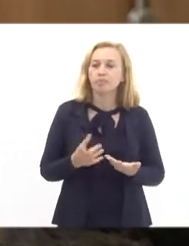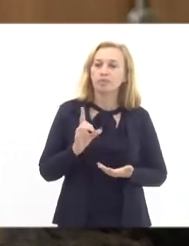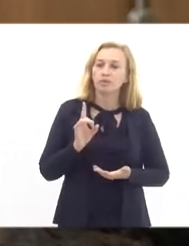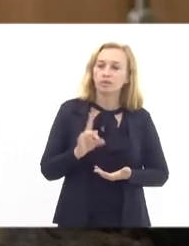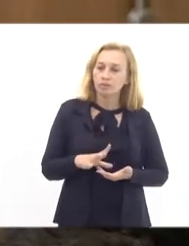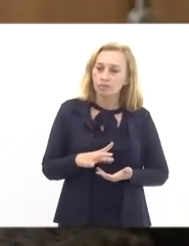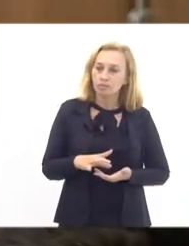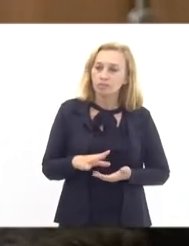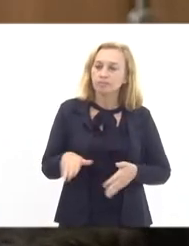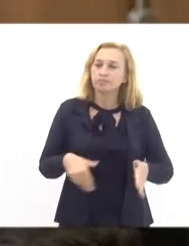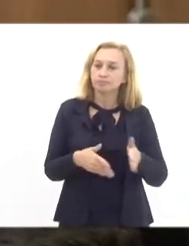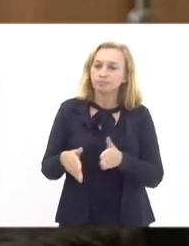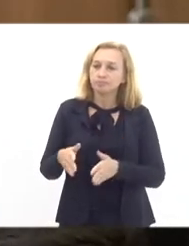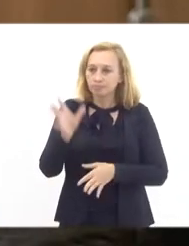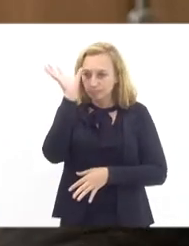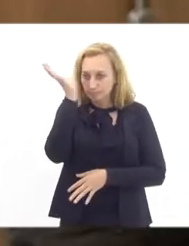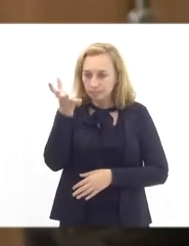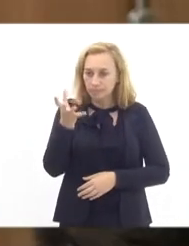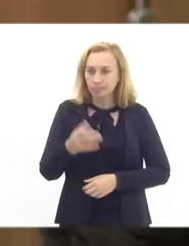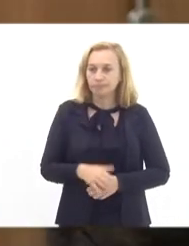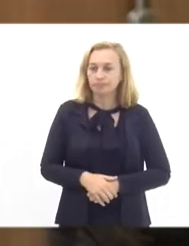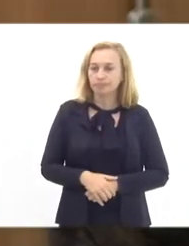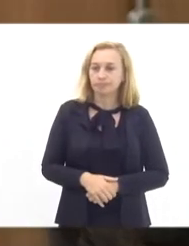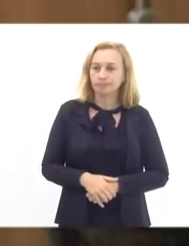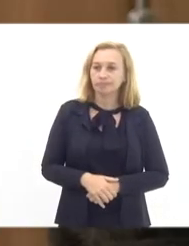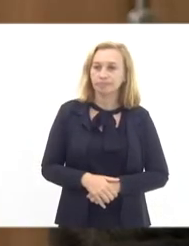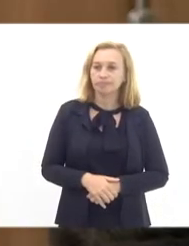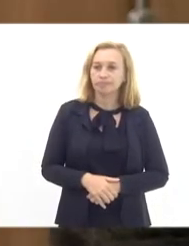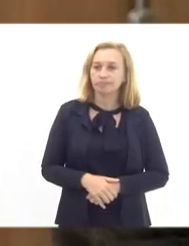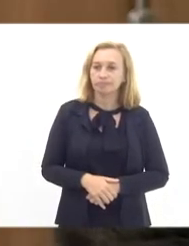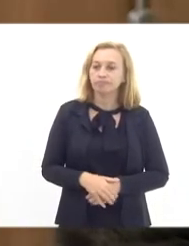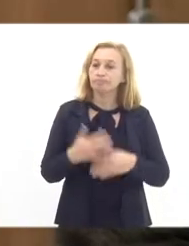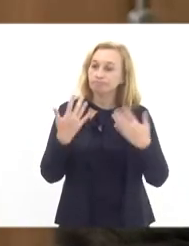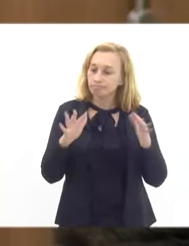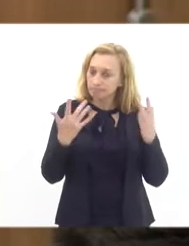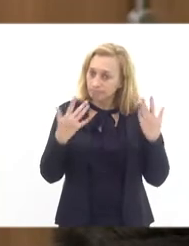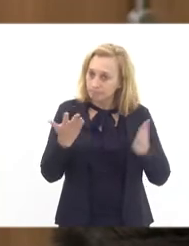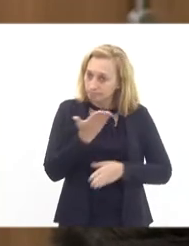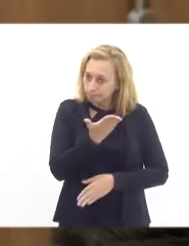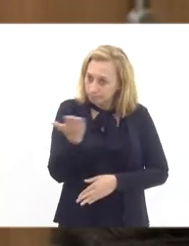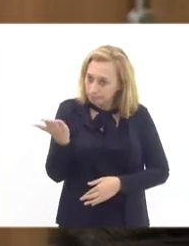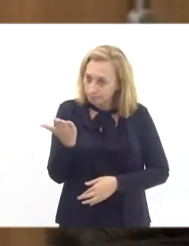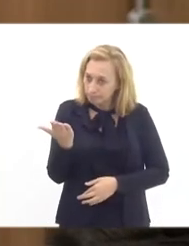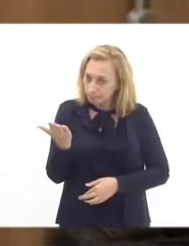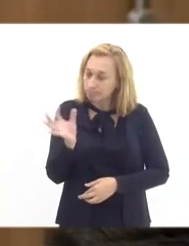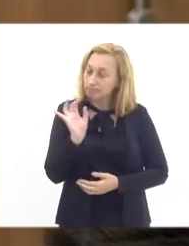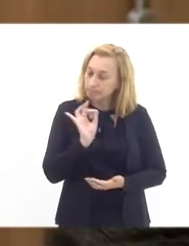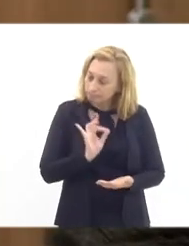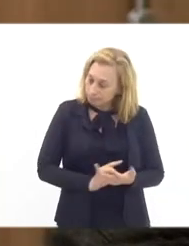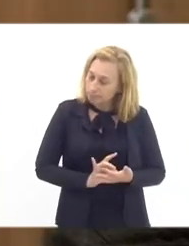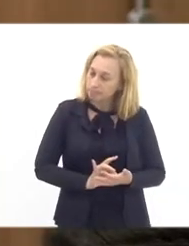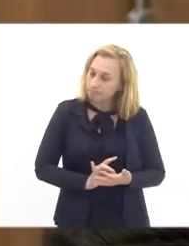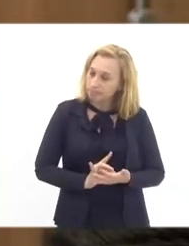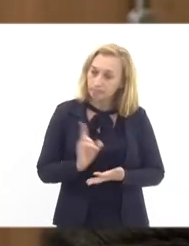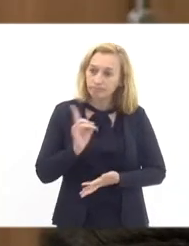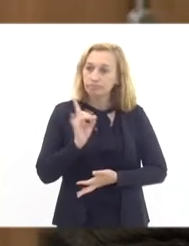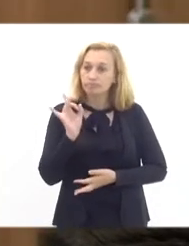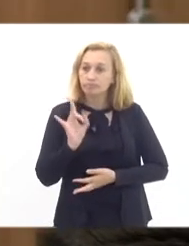aí que vai se resolver alguma coisa. Entendeu? É isso que eu acredito. E de parabéns para vocês e que realmente não